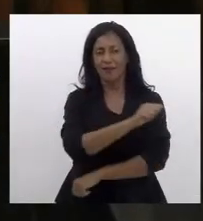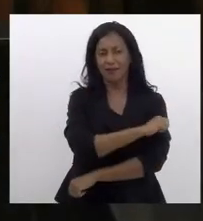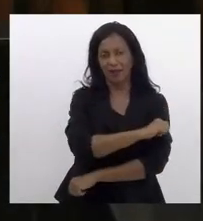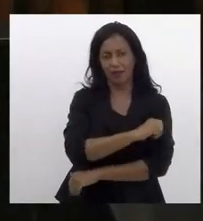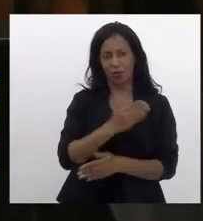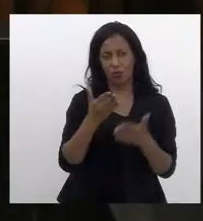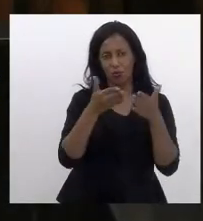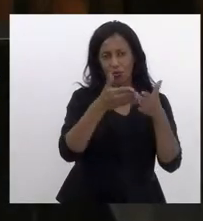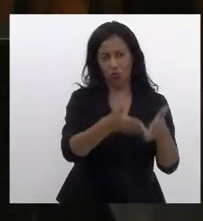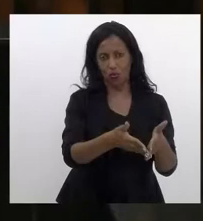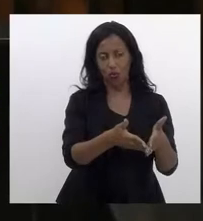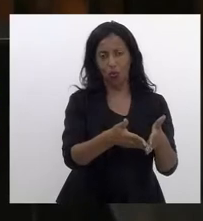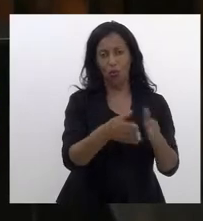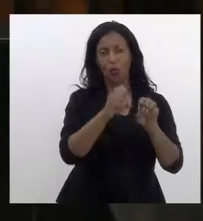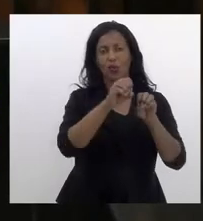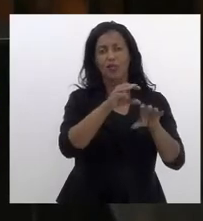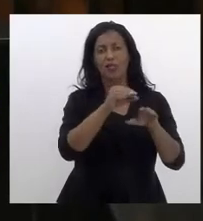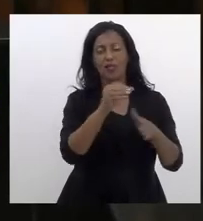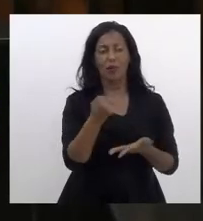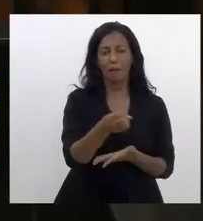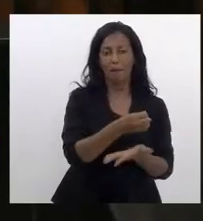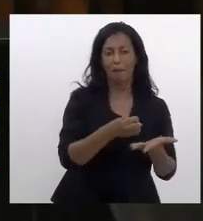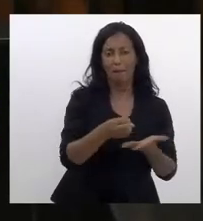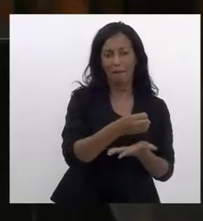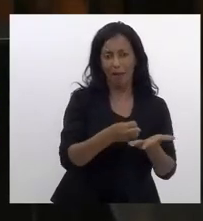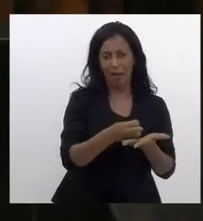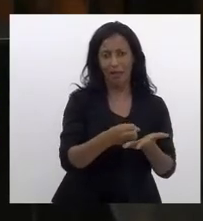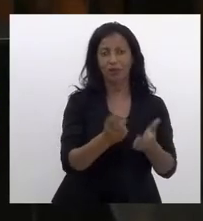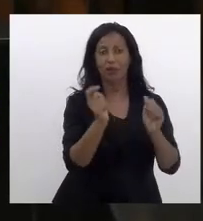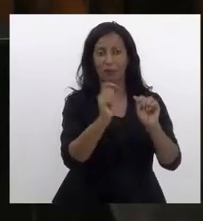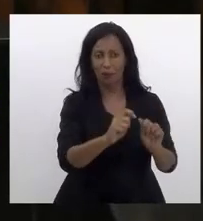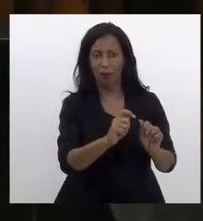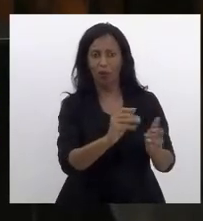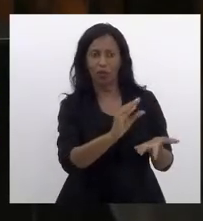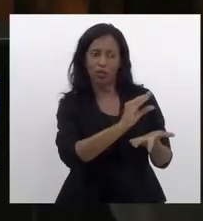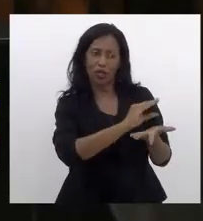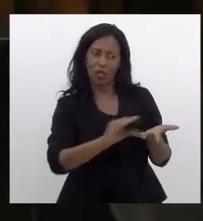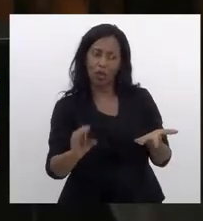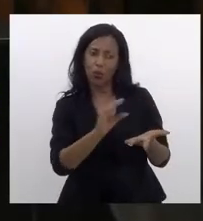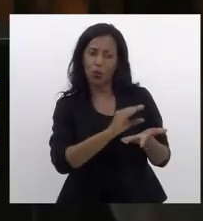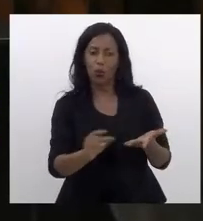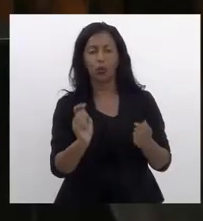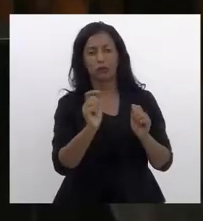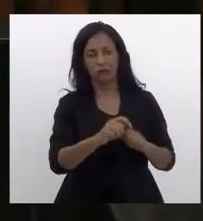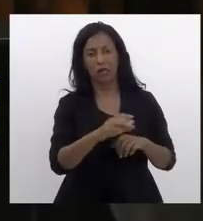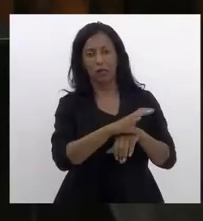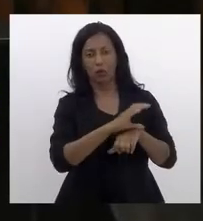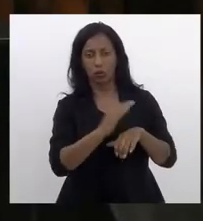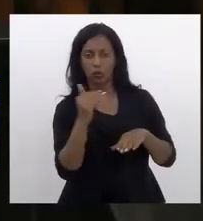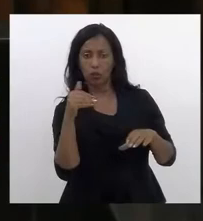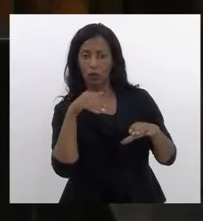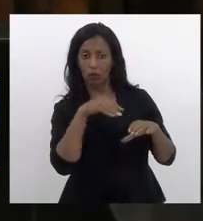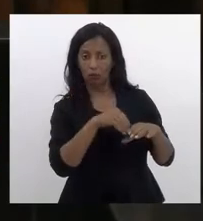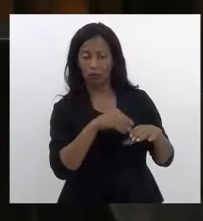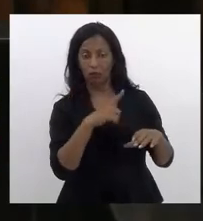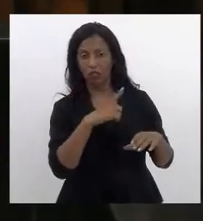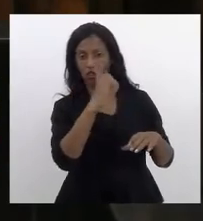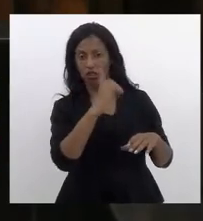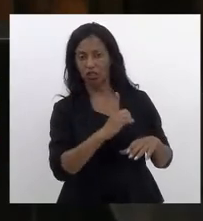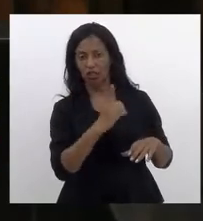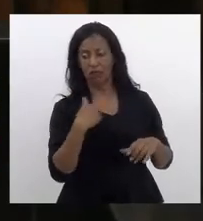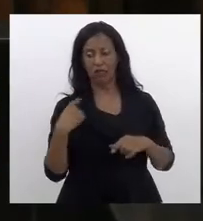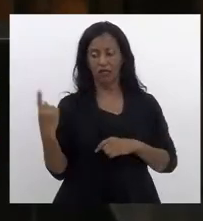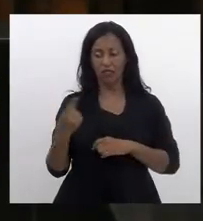que é considerado como educação básica, que pode ser custeado com recursos, né, do mínimo constitucional em educação. Então, o que, que a gente